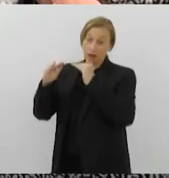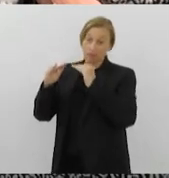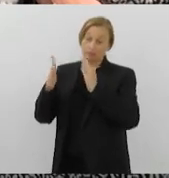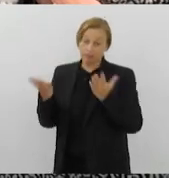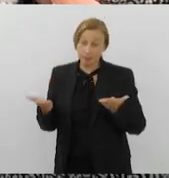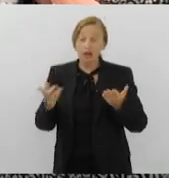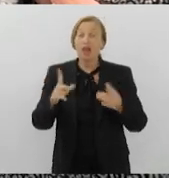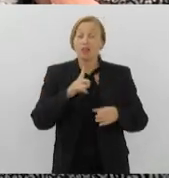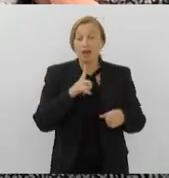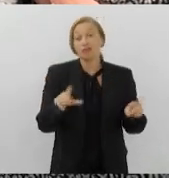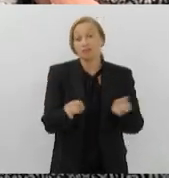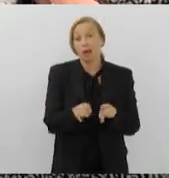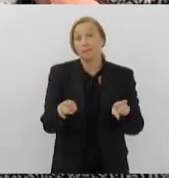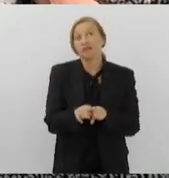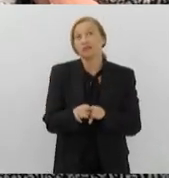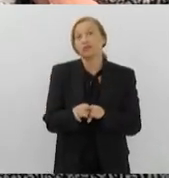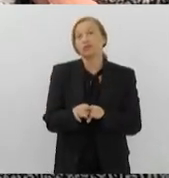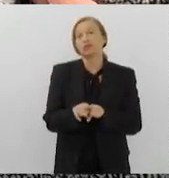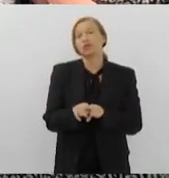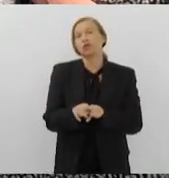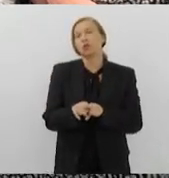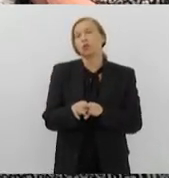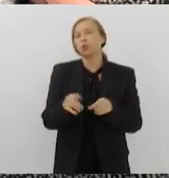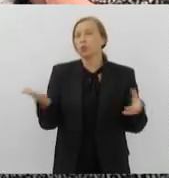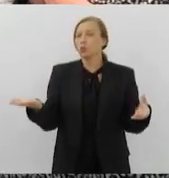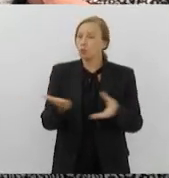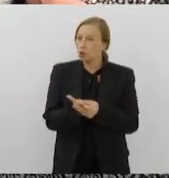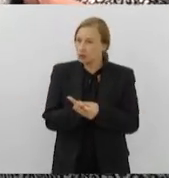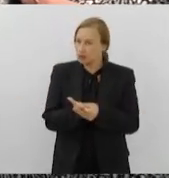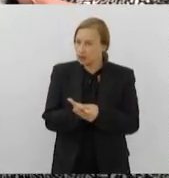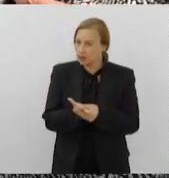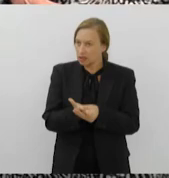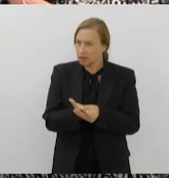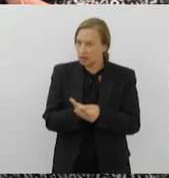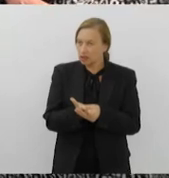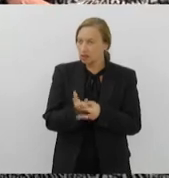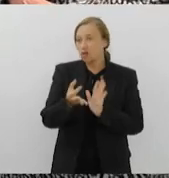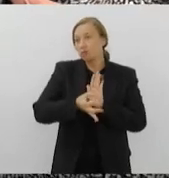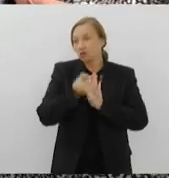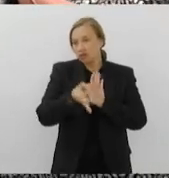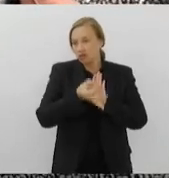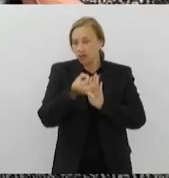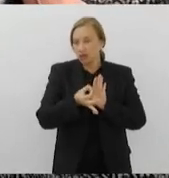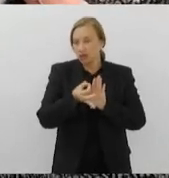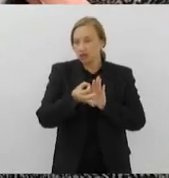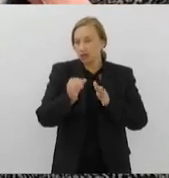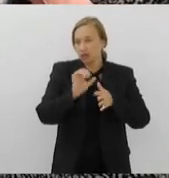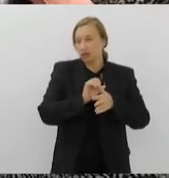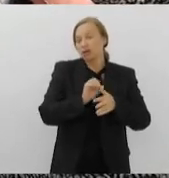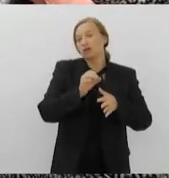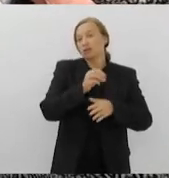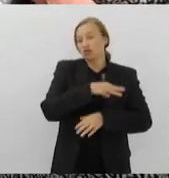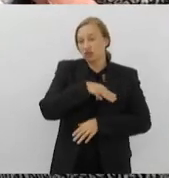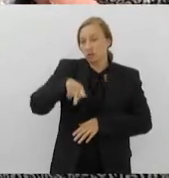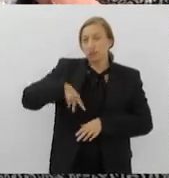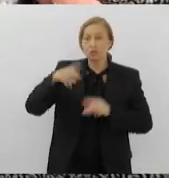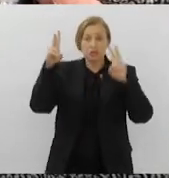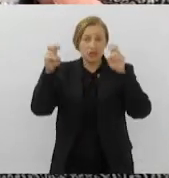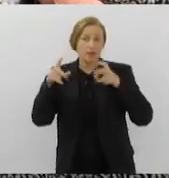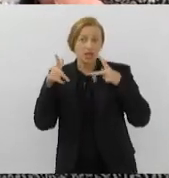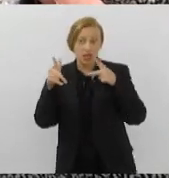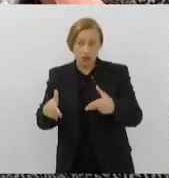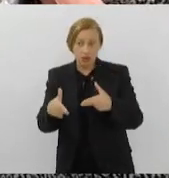existe também um processo com parecer do Ministério Público Federal sobre o mesmo tema que